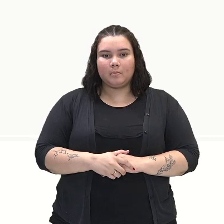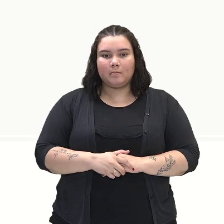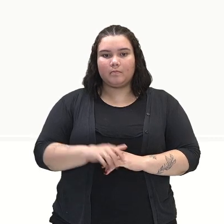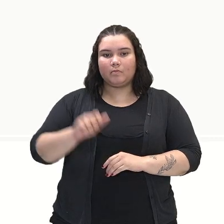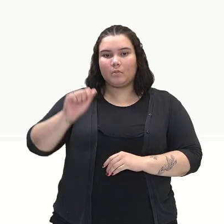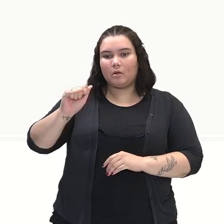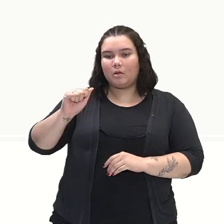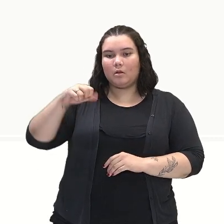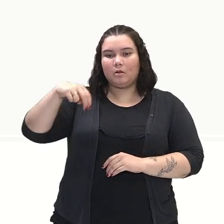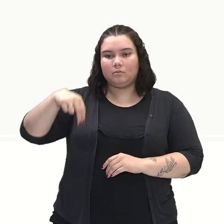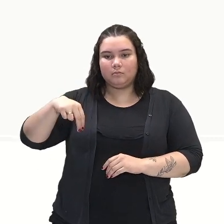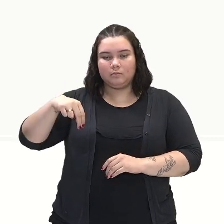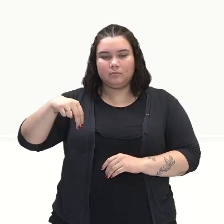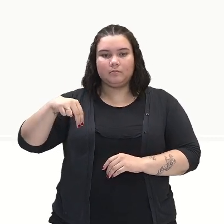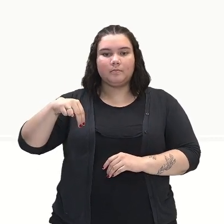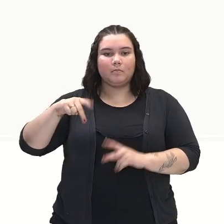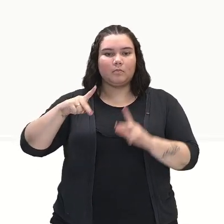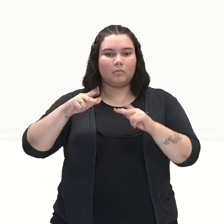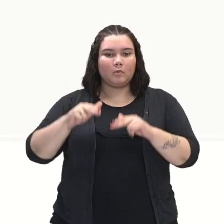AN igual a 1